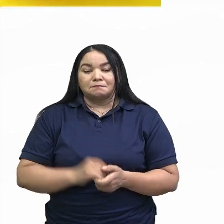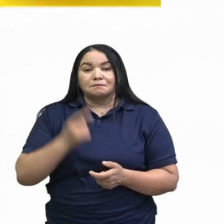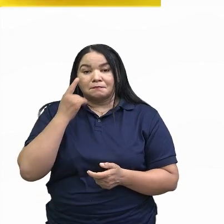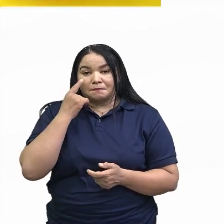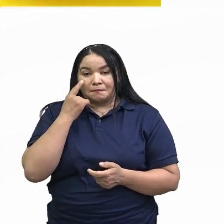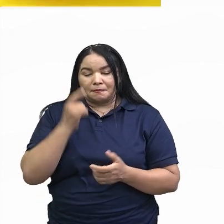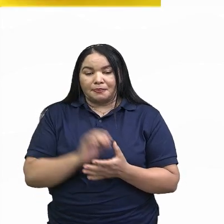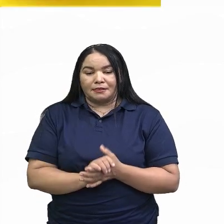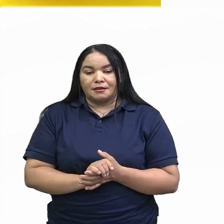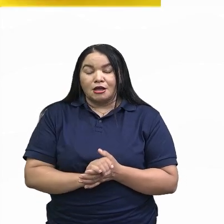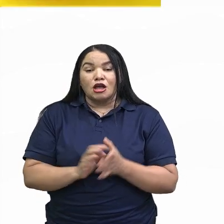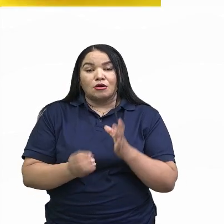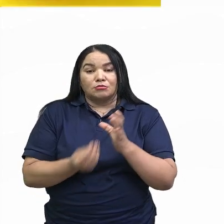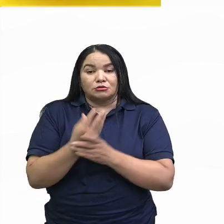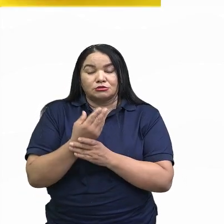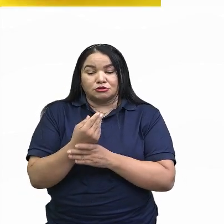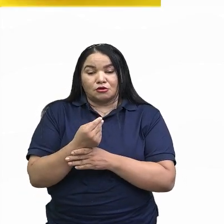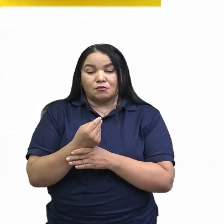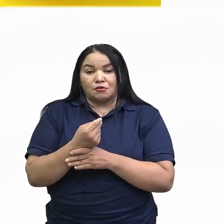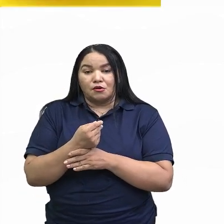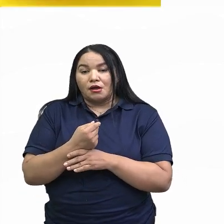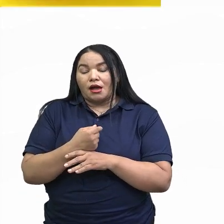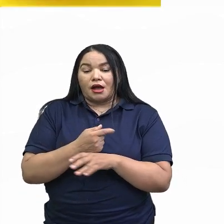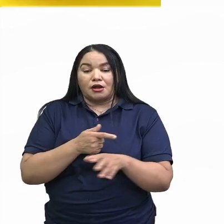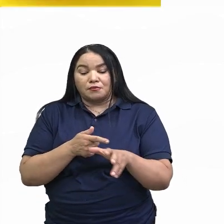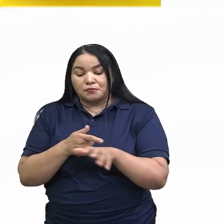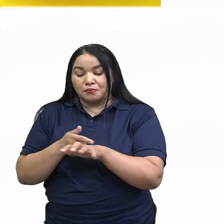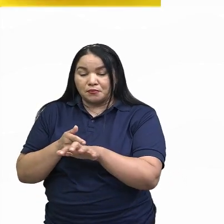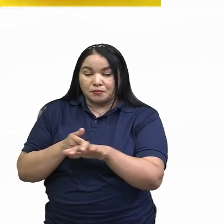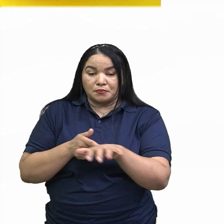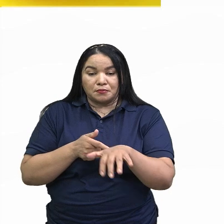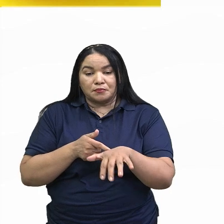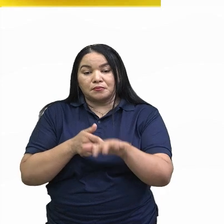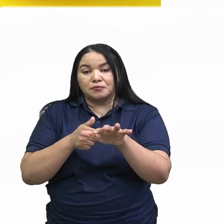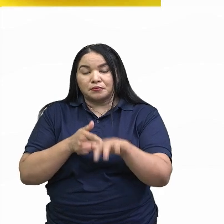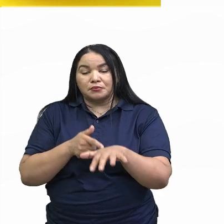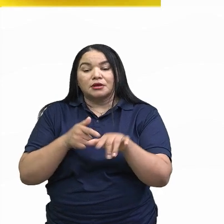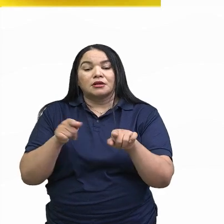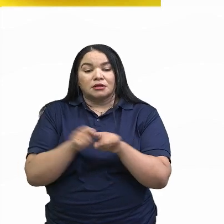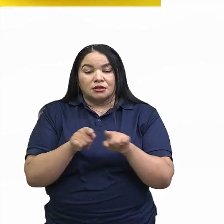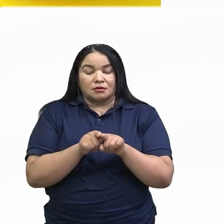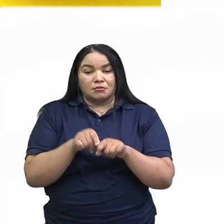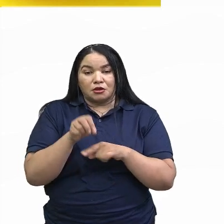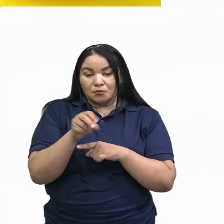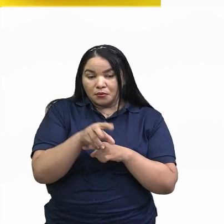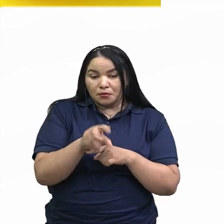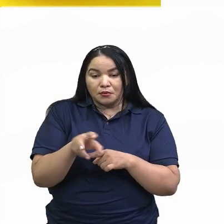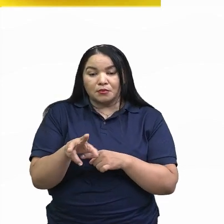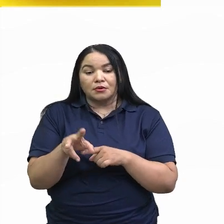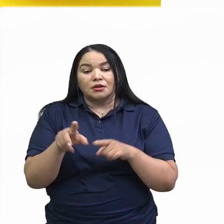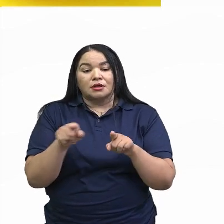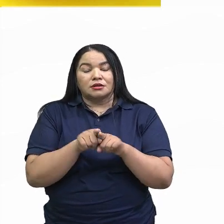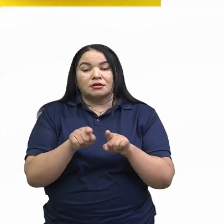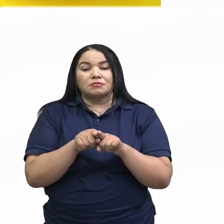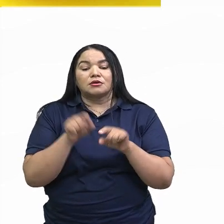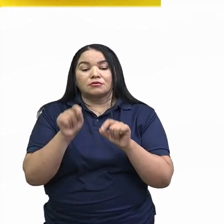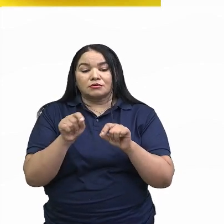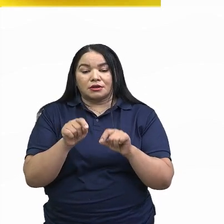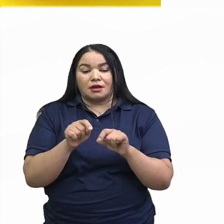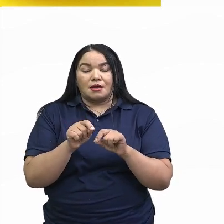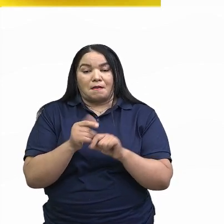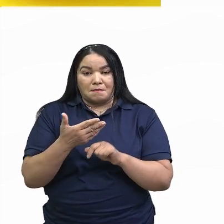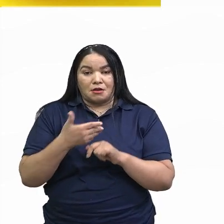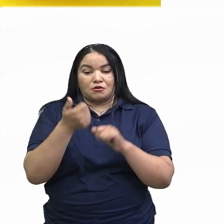da produção de insumos, tais como fertilizantes, sementes e agrotóxico, o melhoramento genético